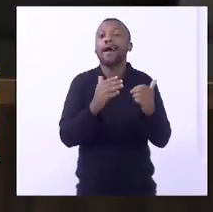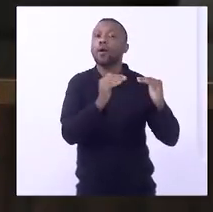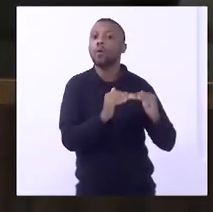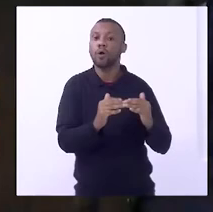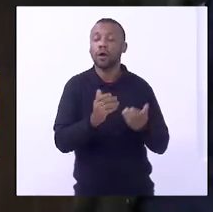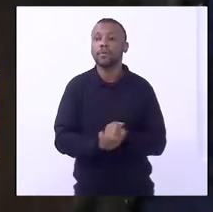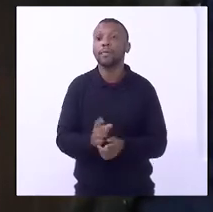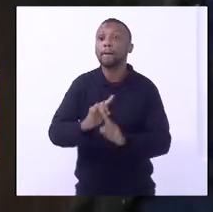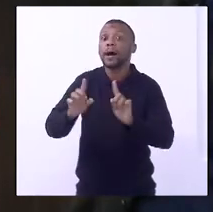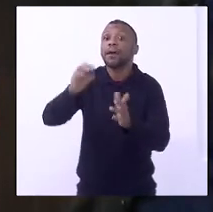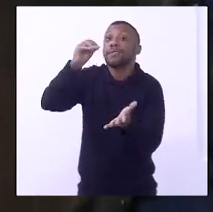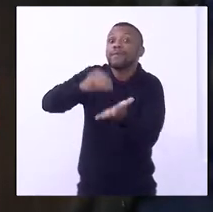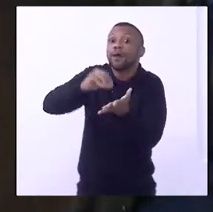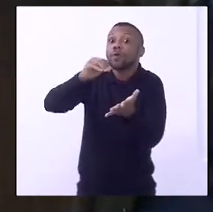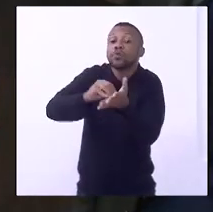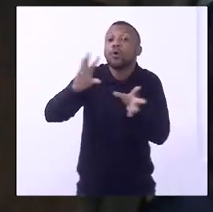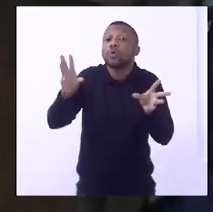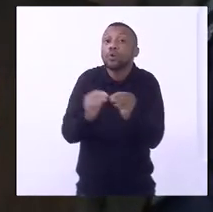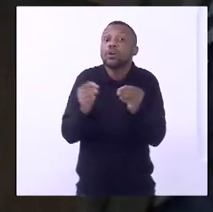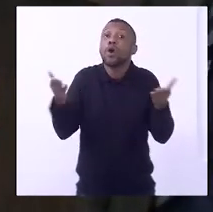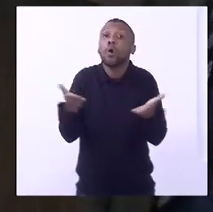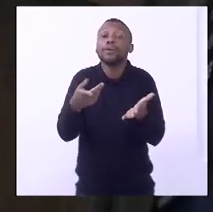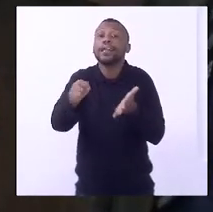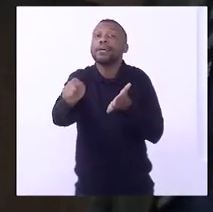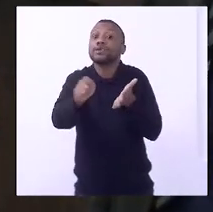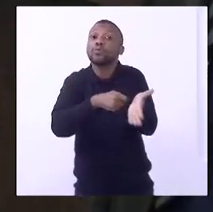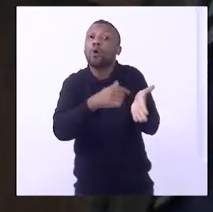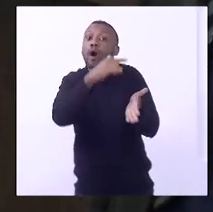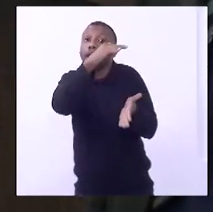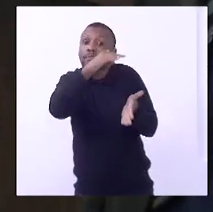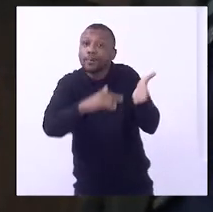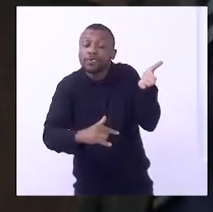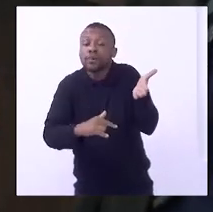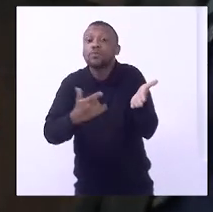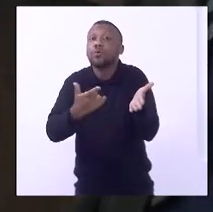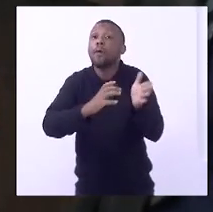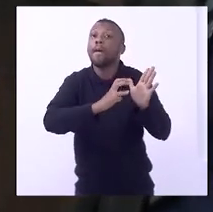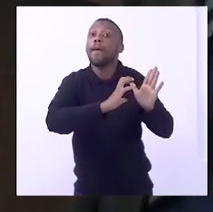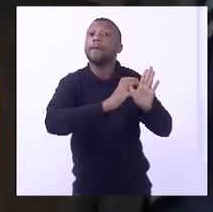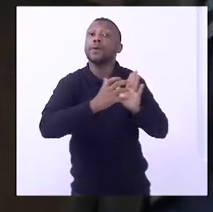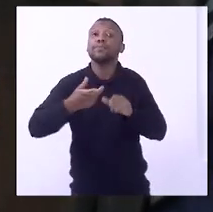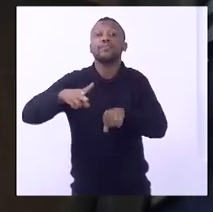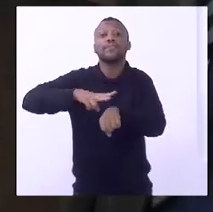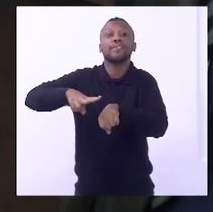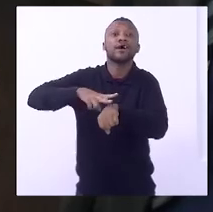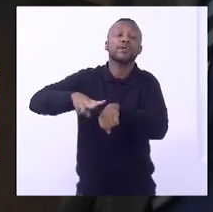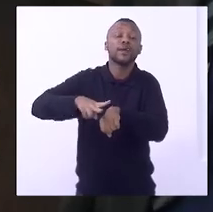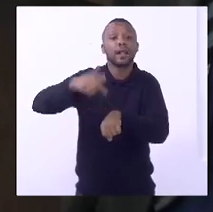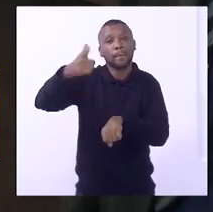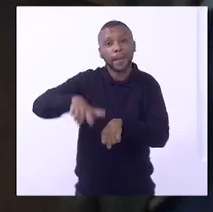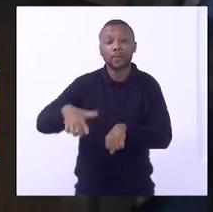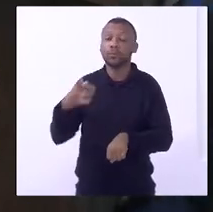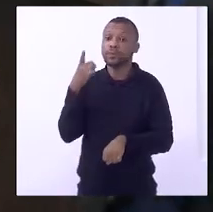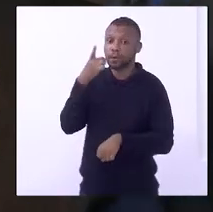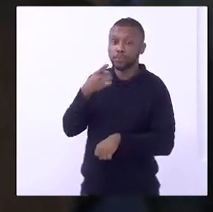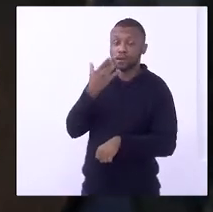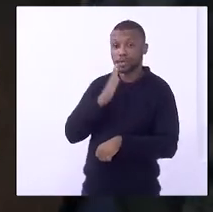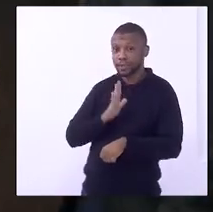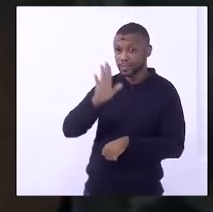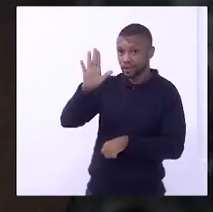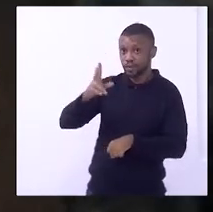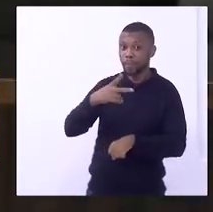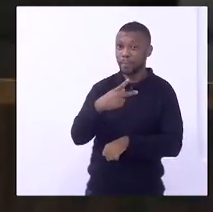concluí que ele hoje assinou a ficha do Partido Verde. Ele hoje é mais um do PV do Estado do Rio de